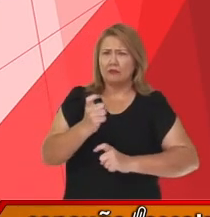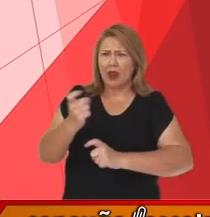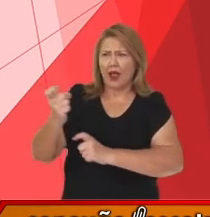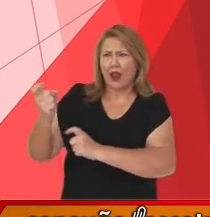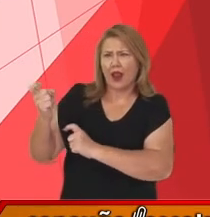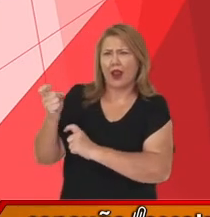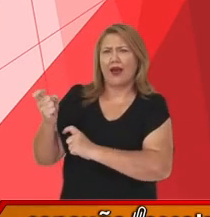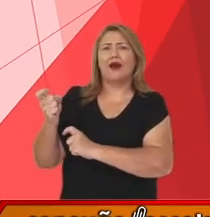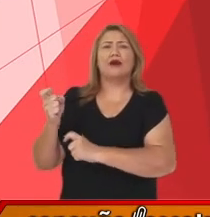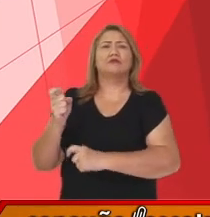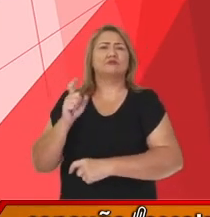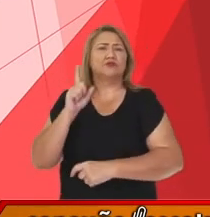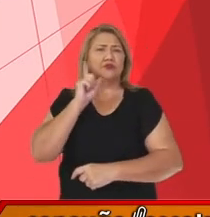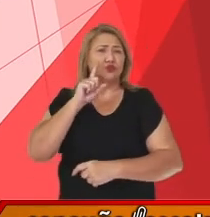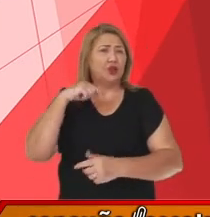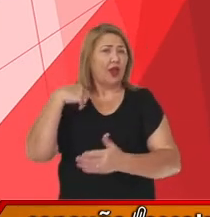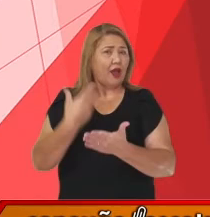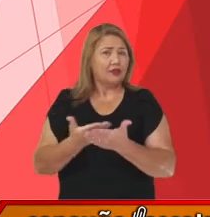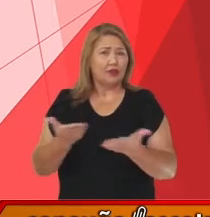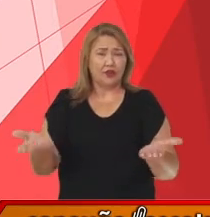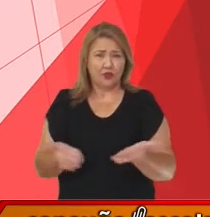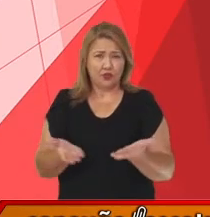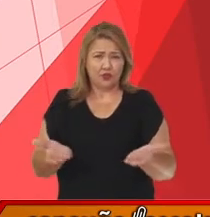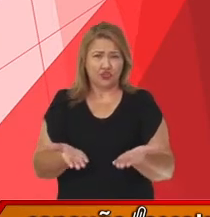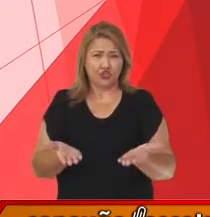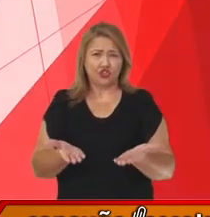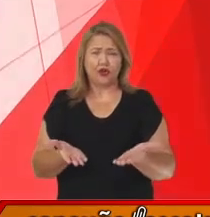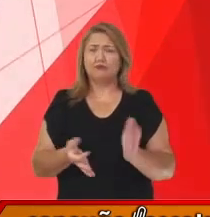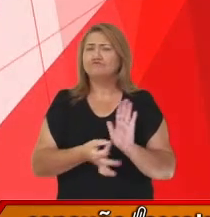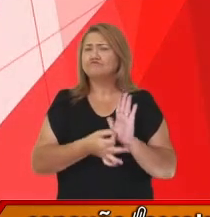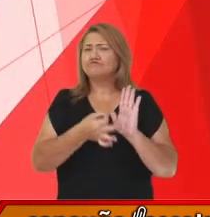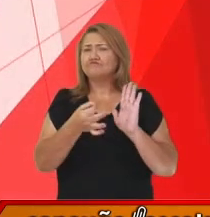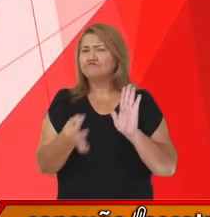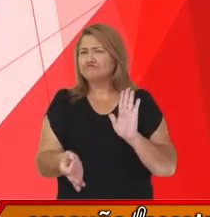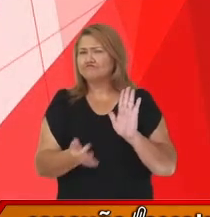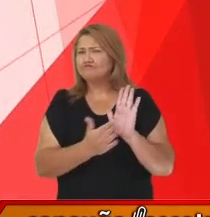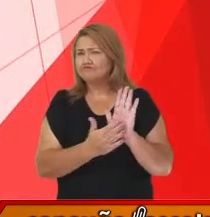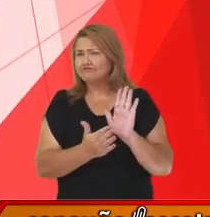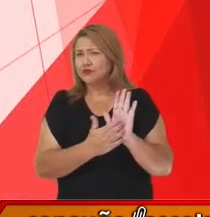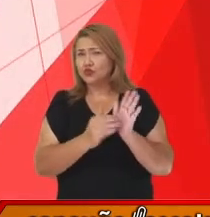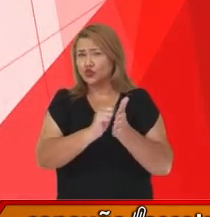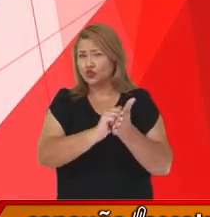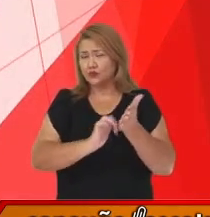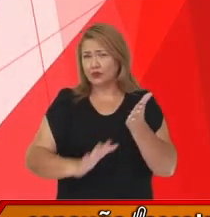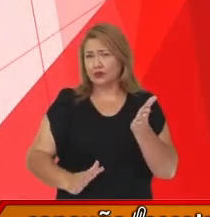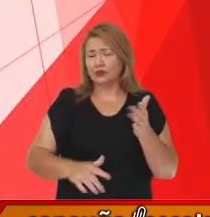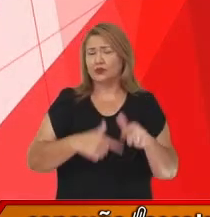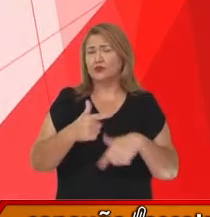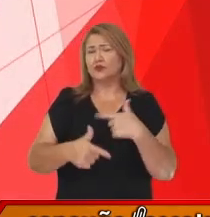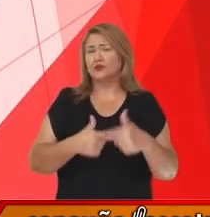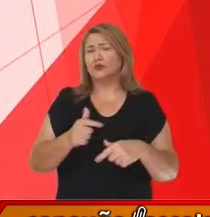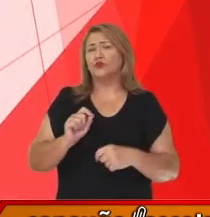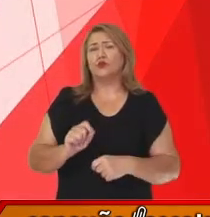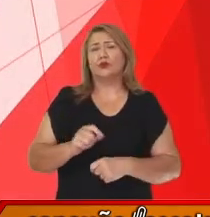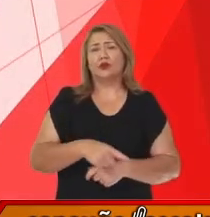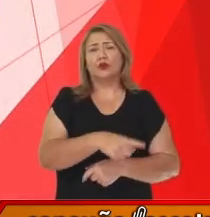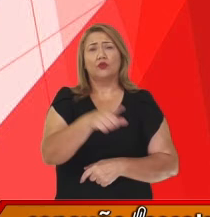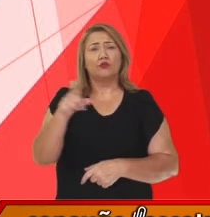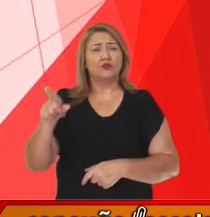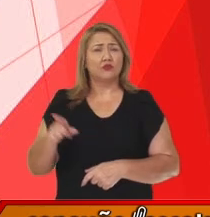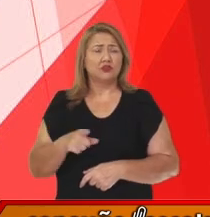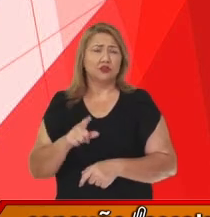pelos norte-americanos. Como sugestão de atividade, como atividade para que vocês realizem, eu